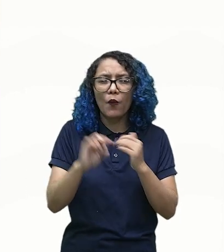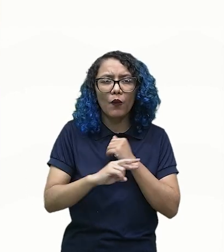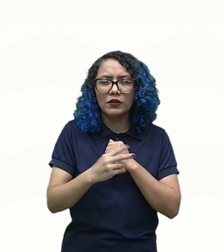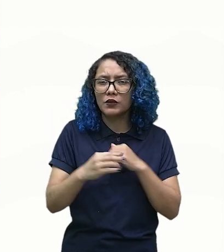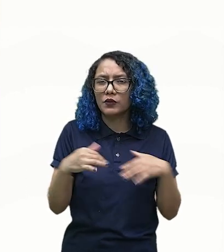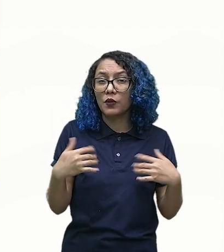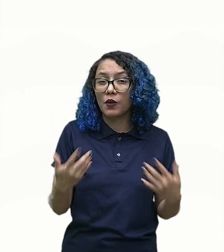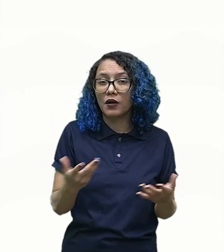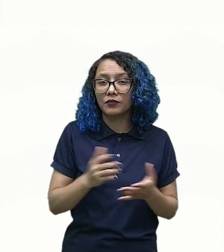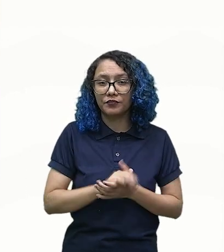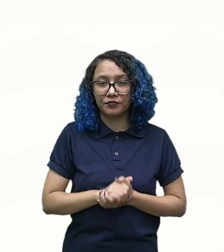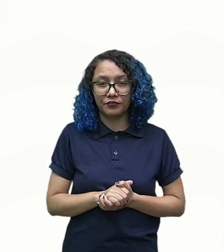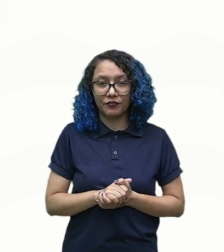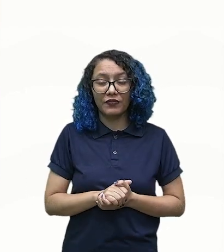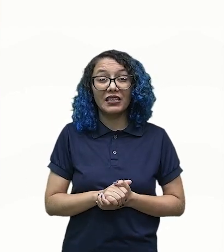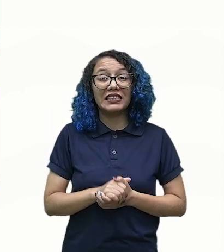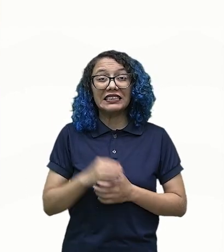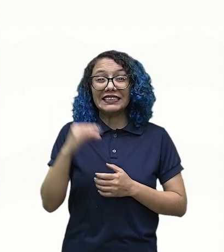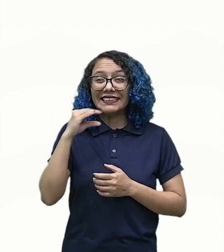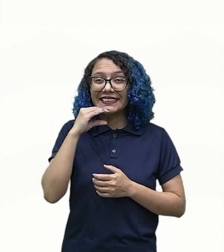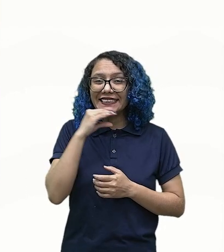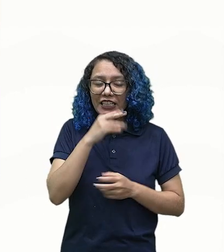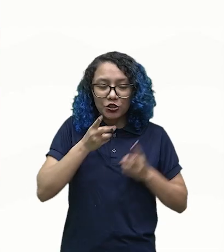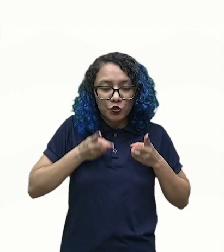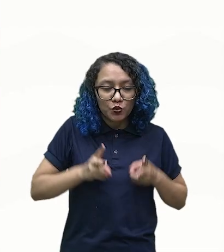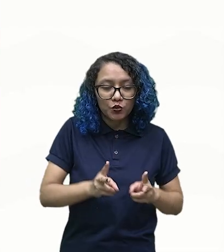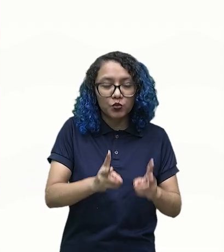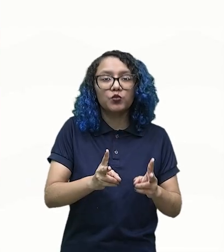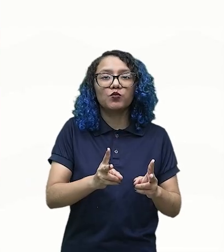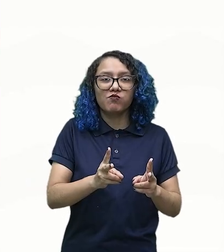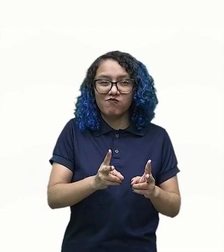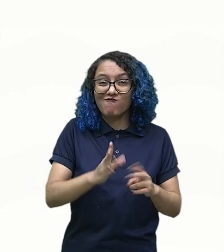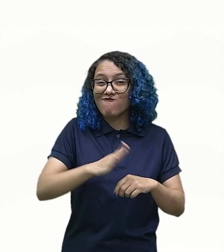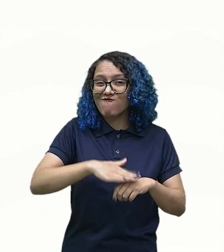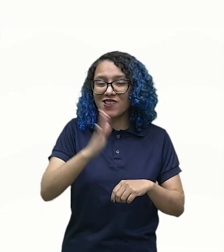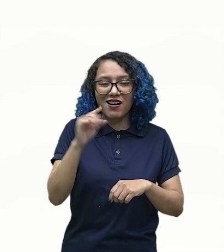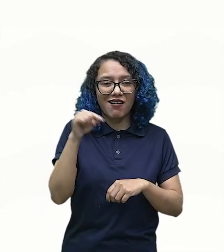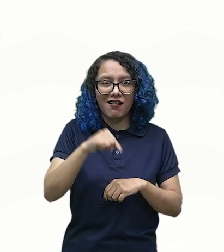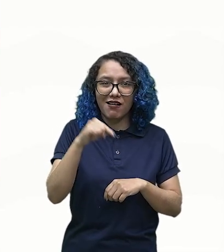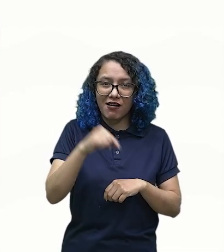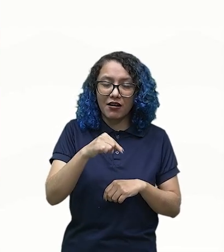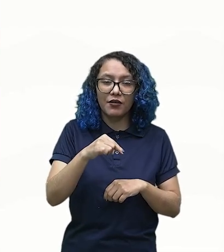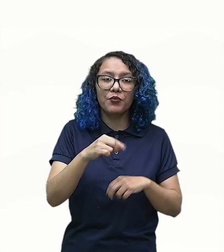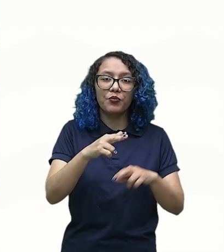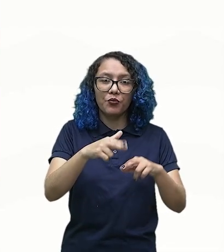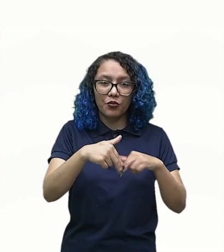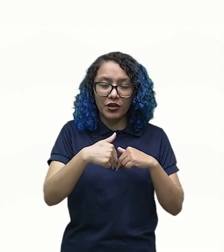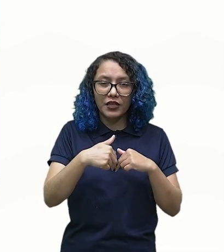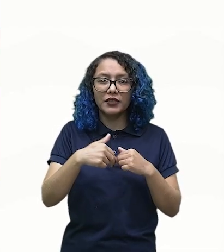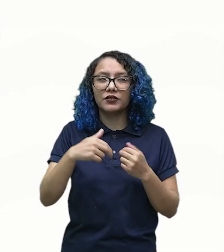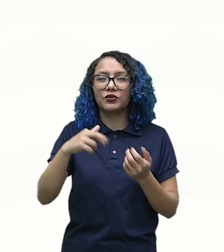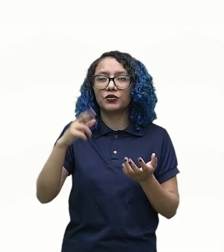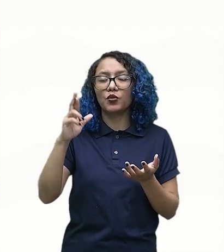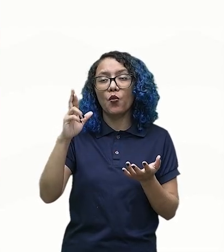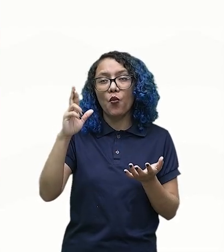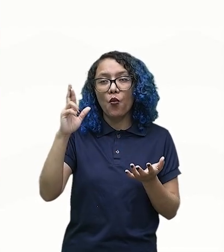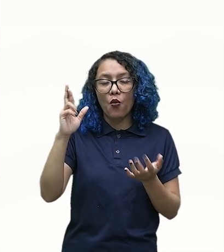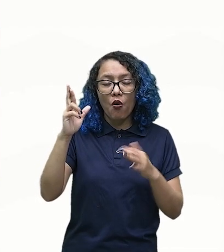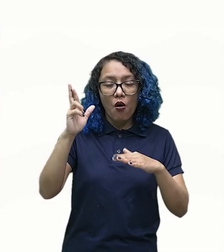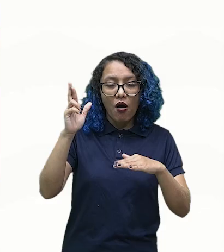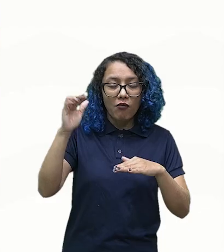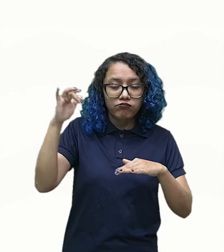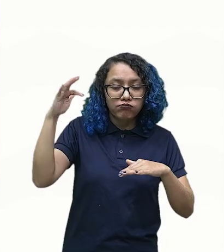acontecer? Uma maior retenção de calor e vai dificultar a irradiação para o espaço. Por